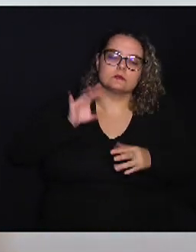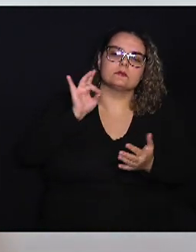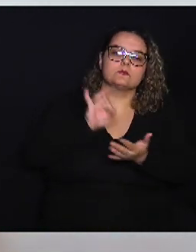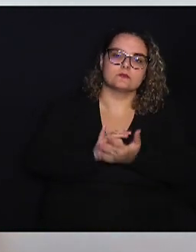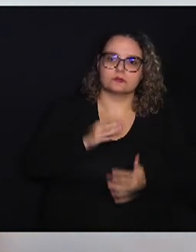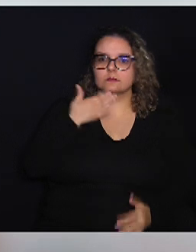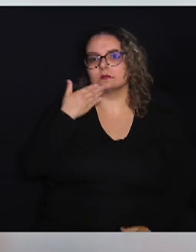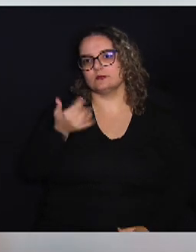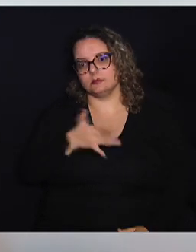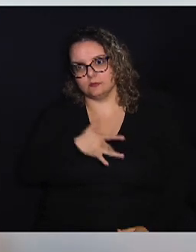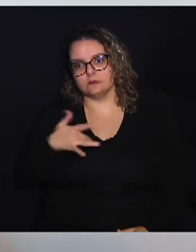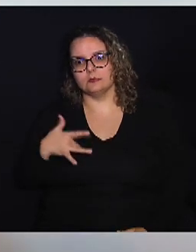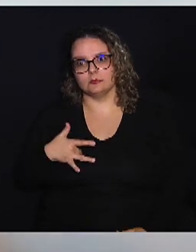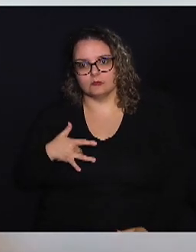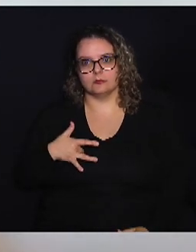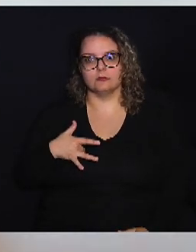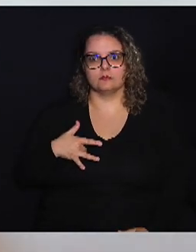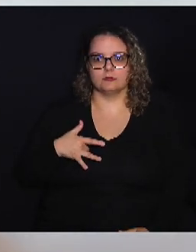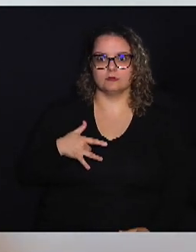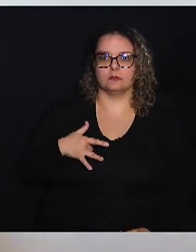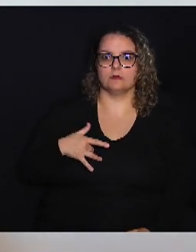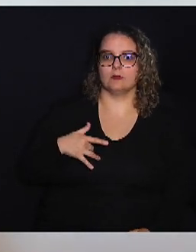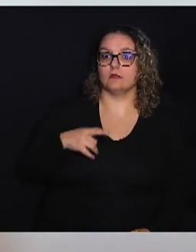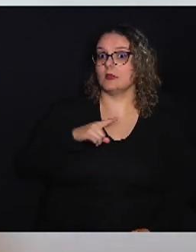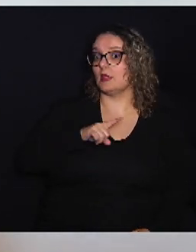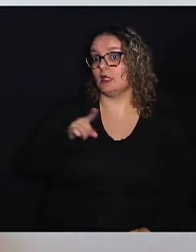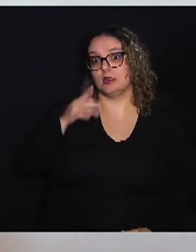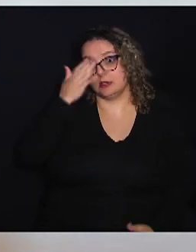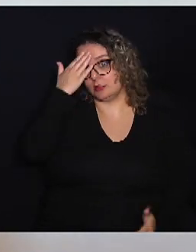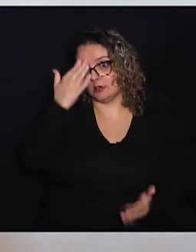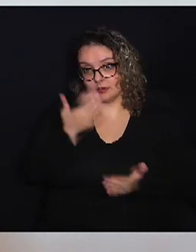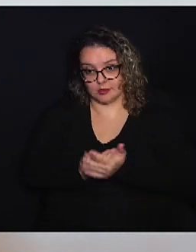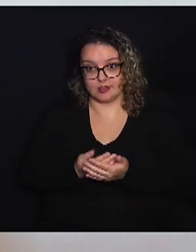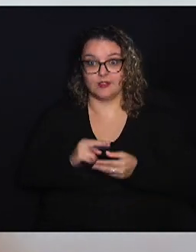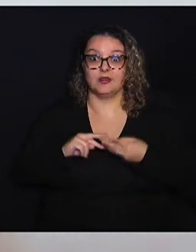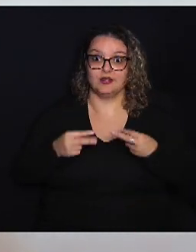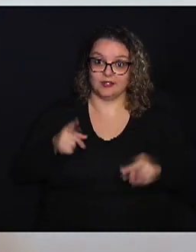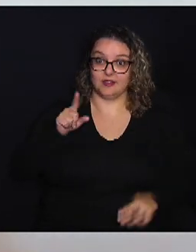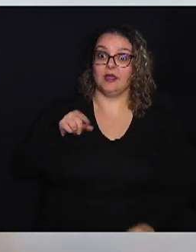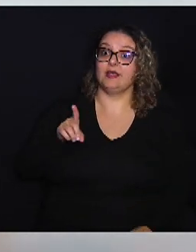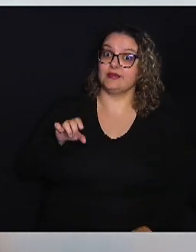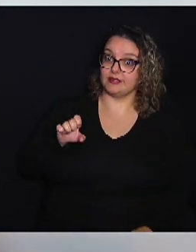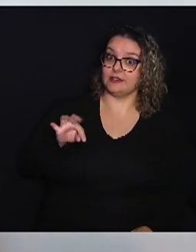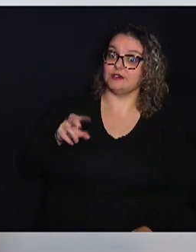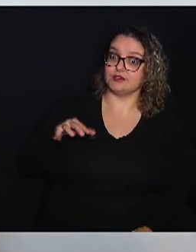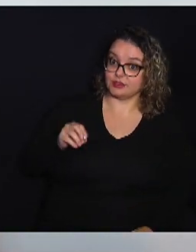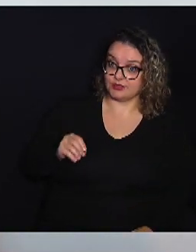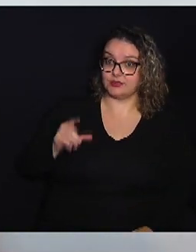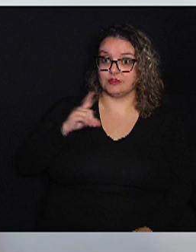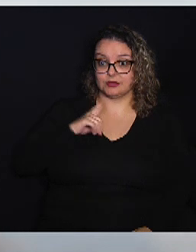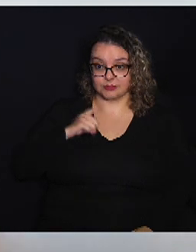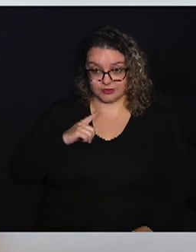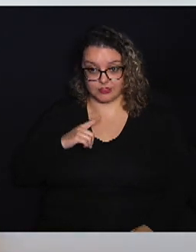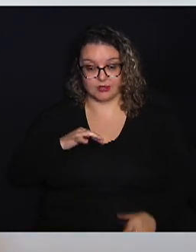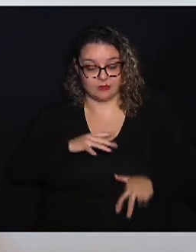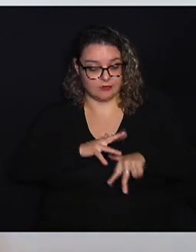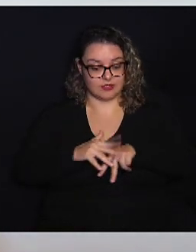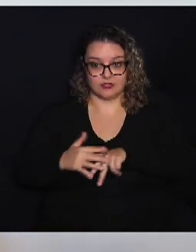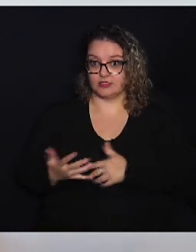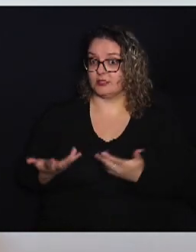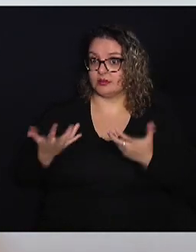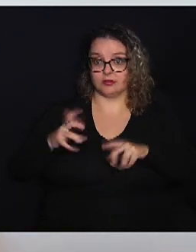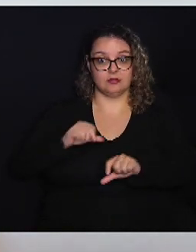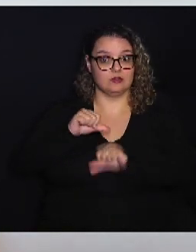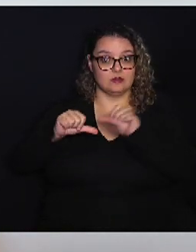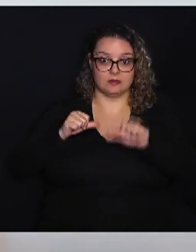na saúde. Né? E não crer que genética é destino, porque muito paciente não quer viver a